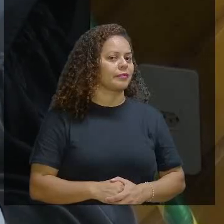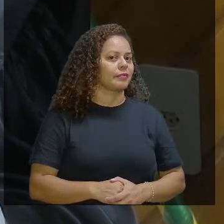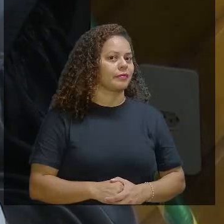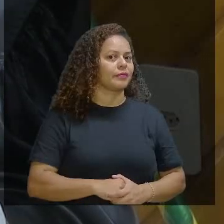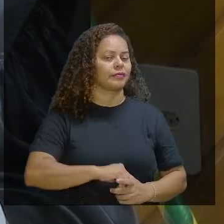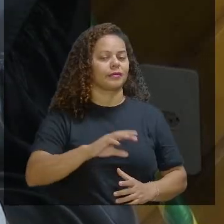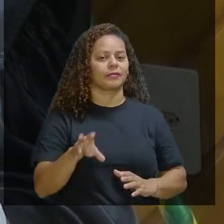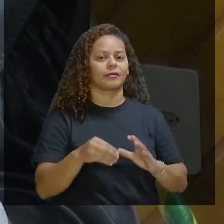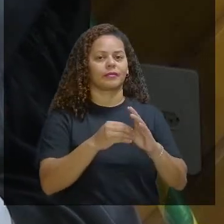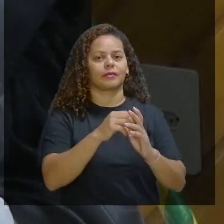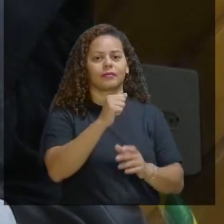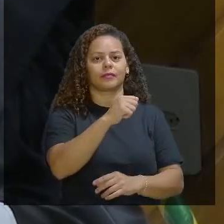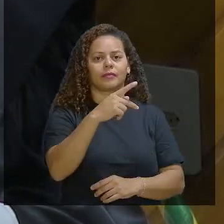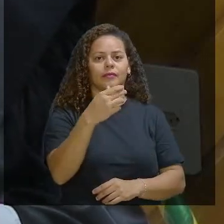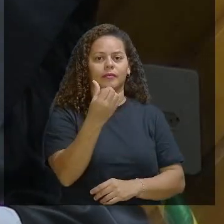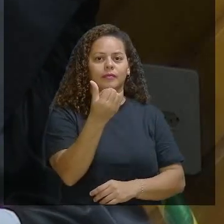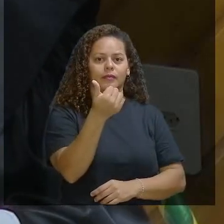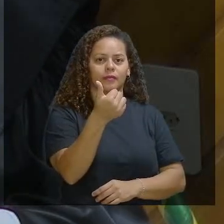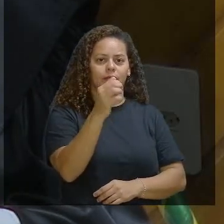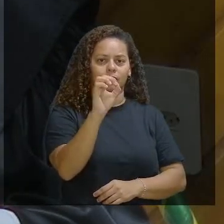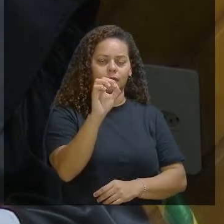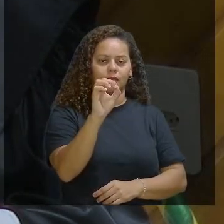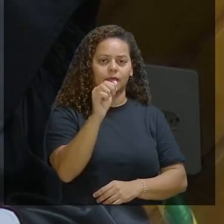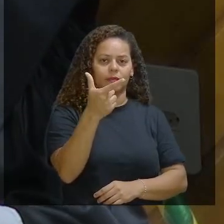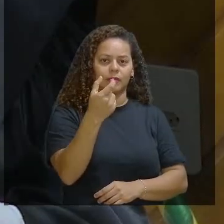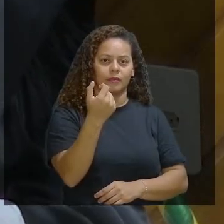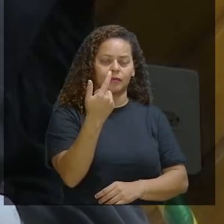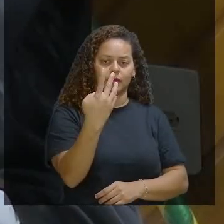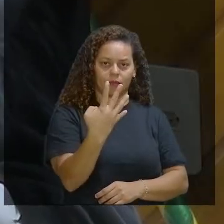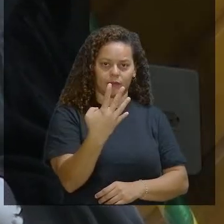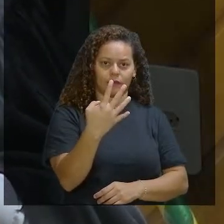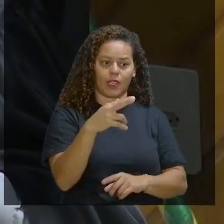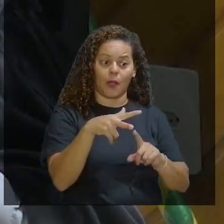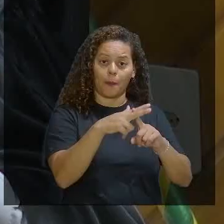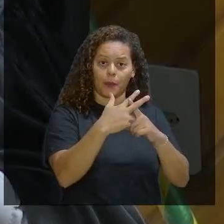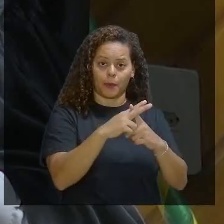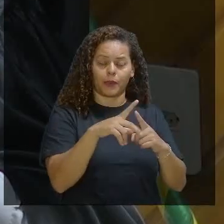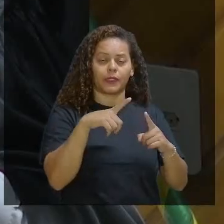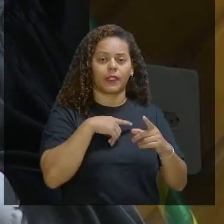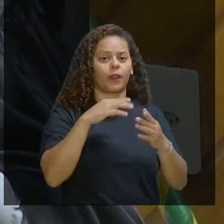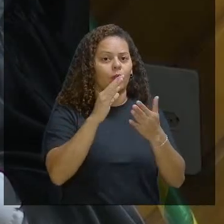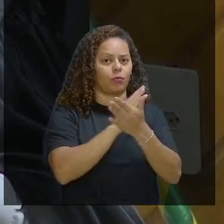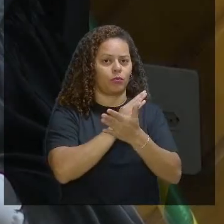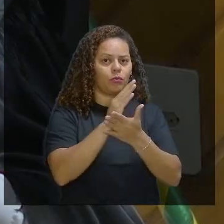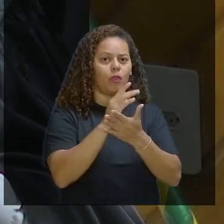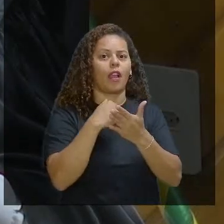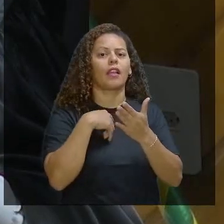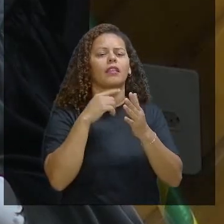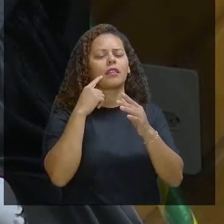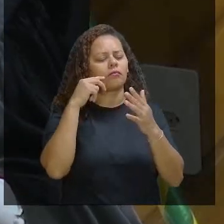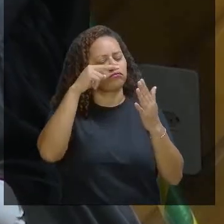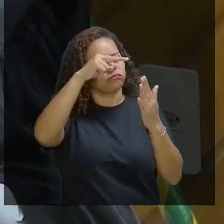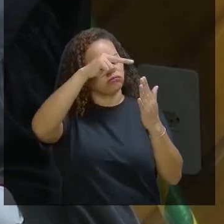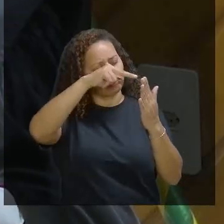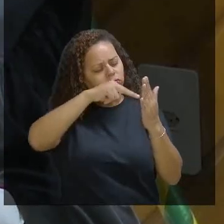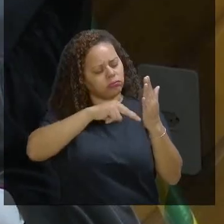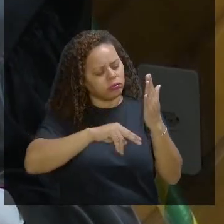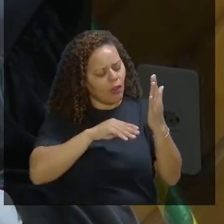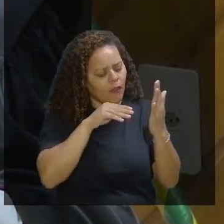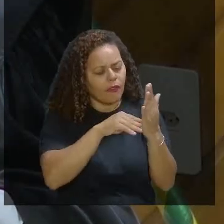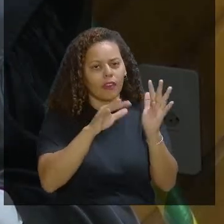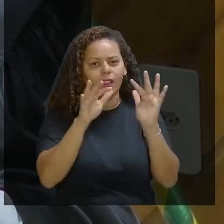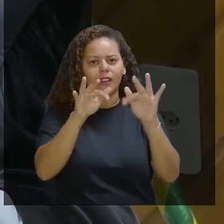TRE-AP número 610 de 2024. E, ao final dos trabalhos, apresentou-se uma minuta de